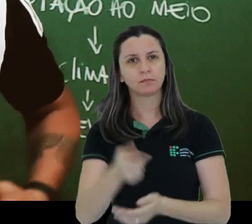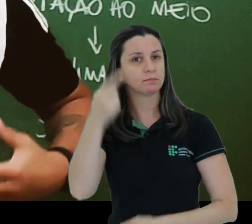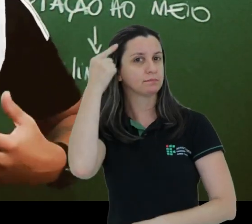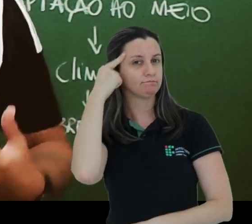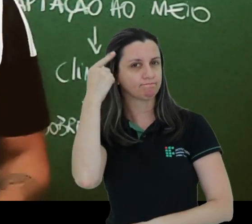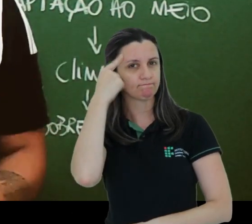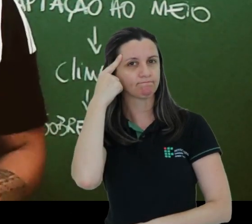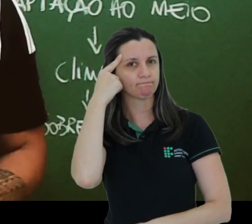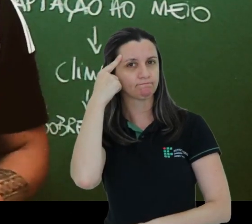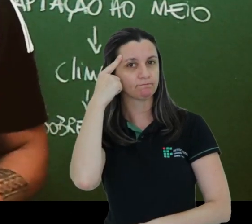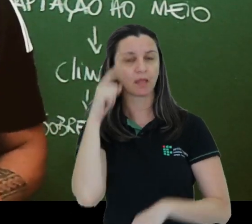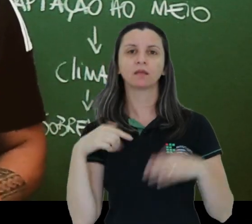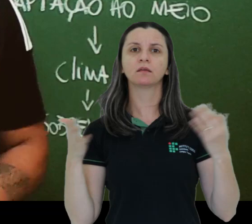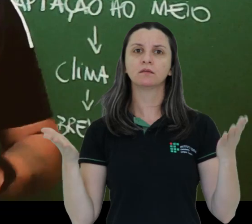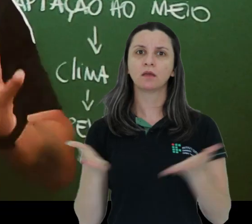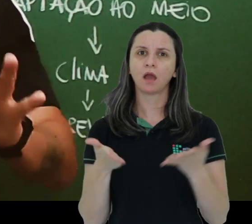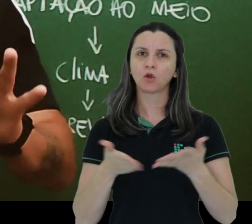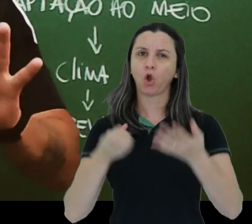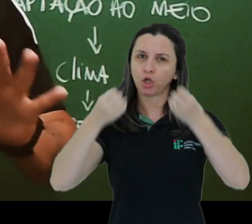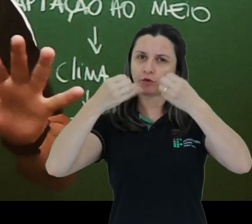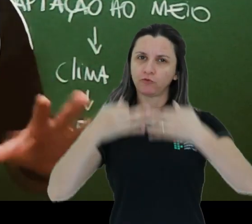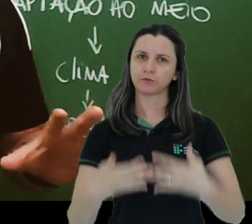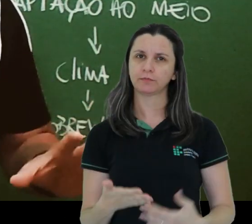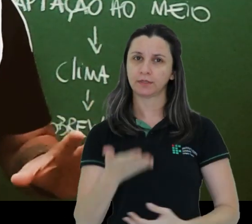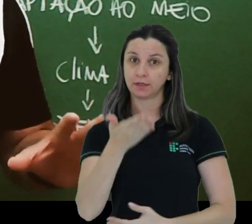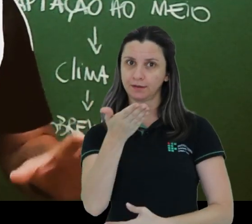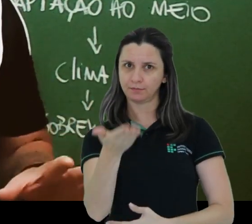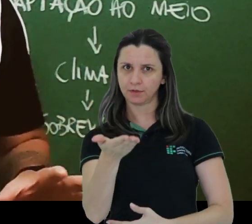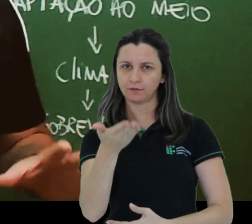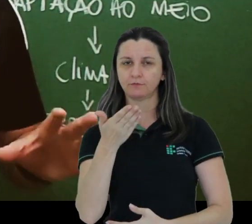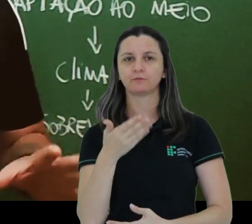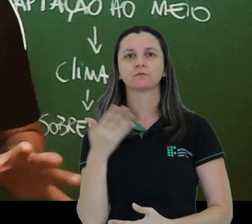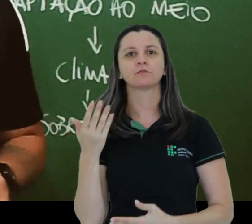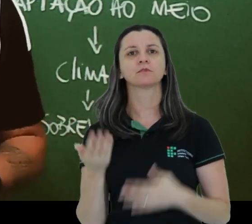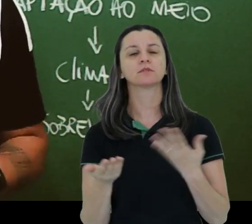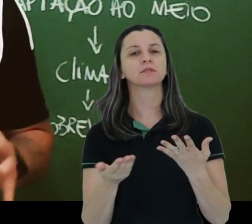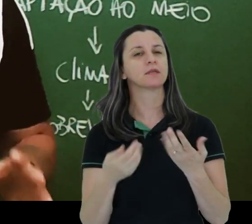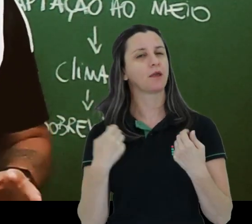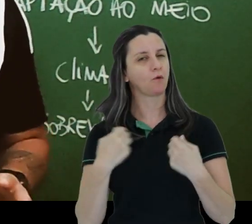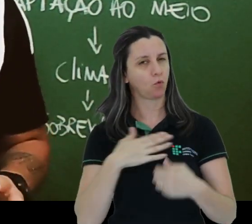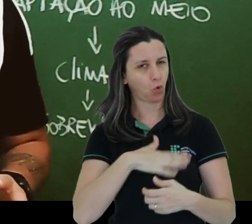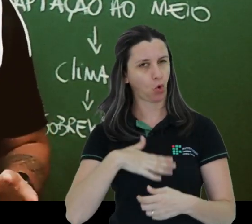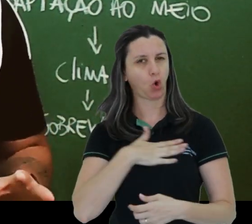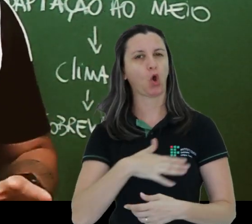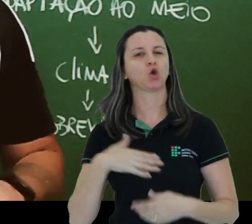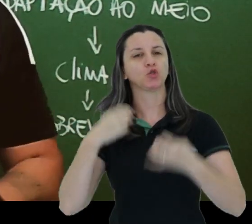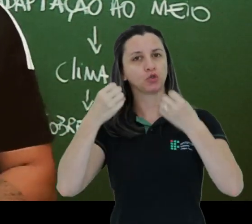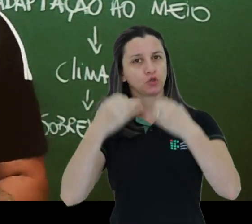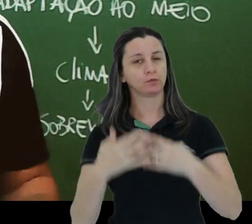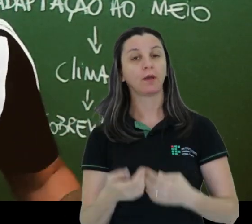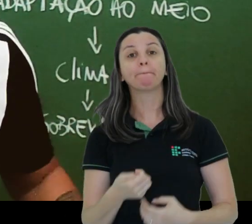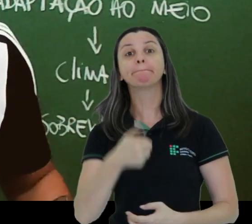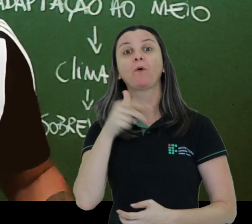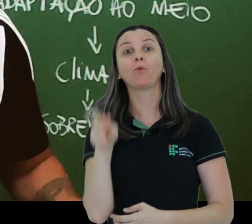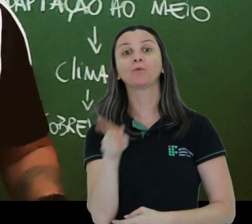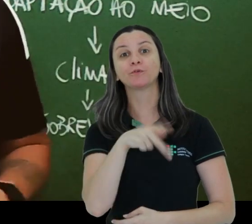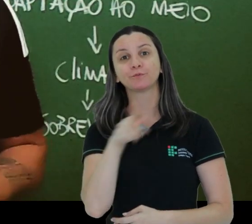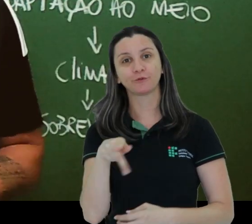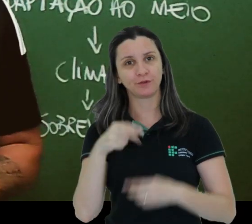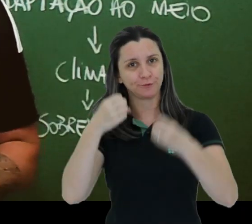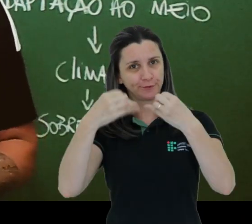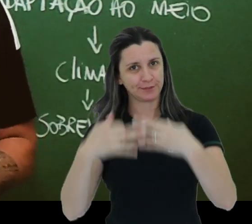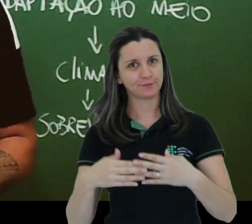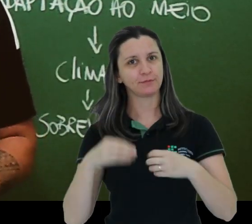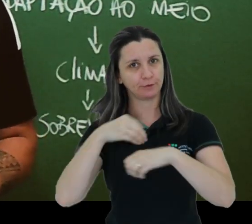Sempre. Pensar. E agora eu vou explicar para você, e essa parte eu adoro explicar porque poucos